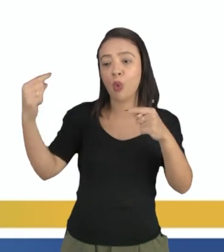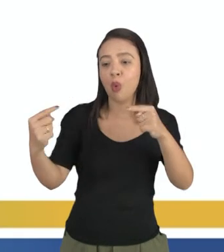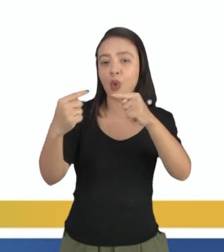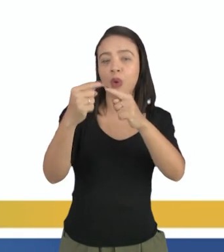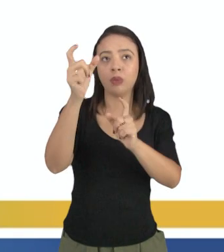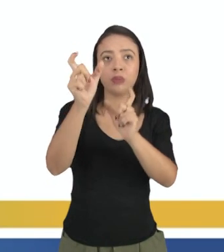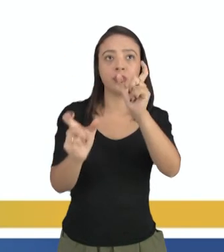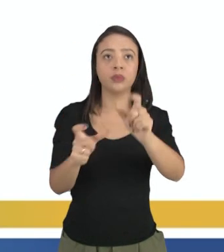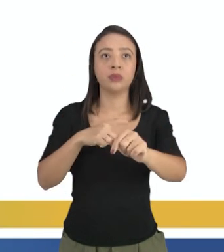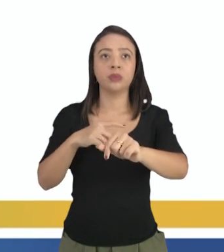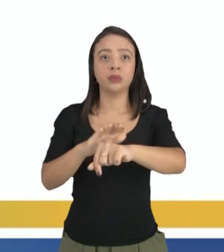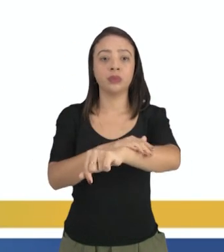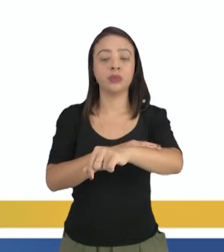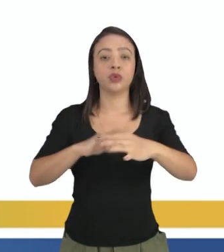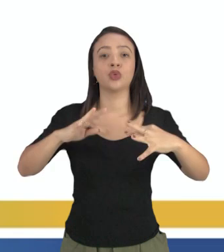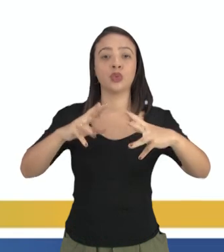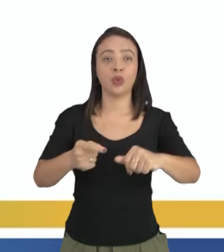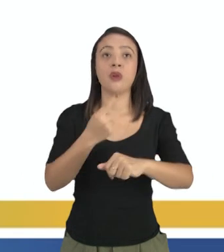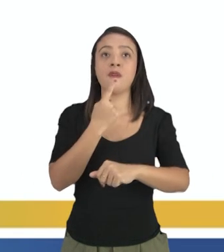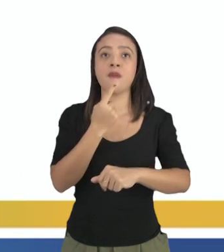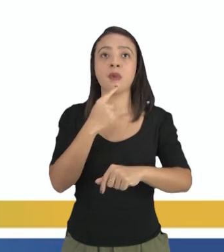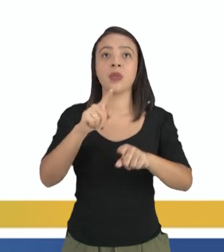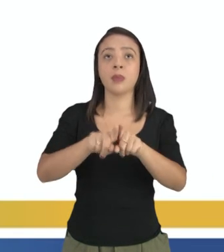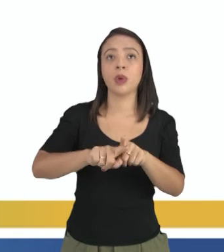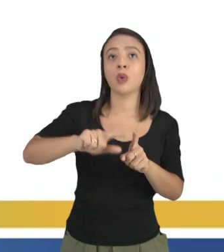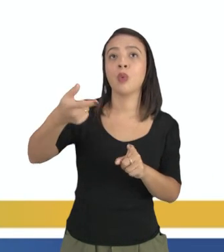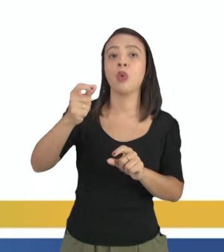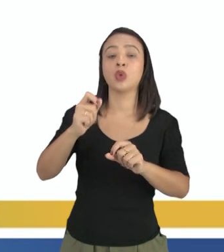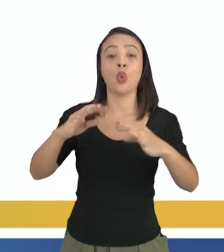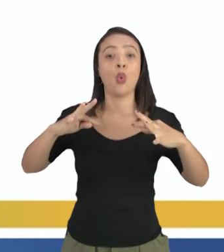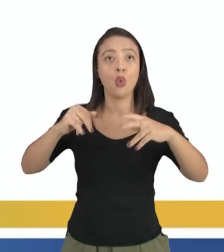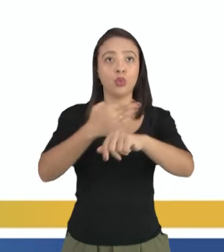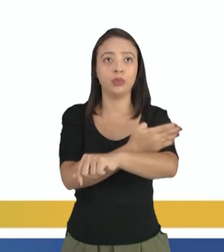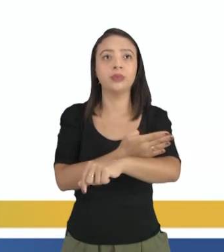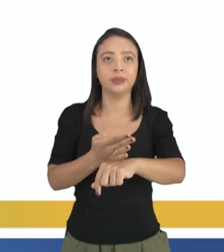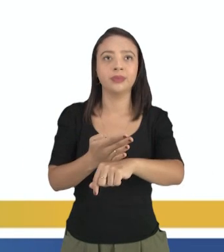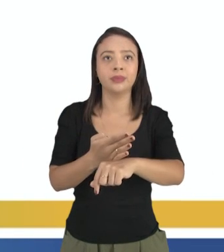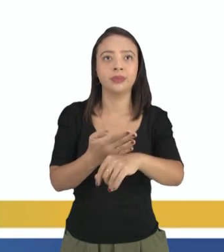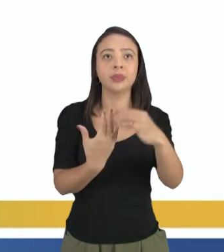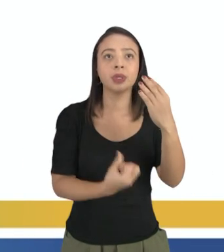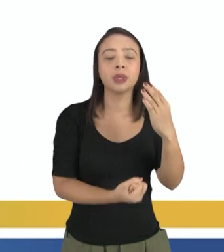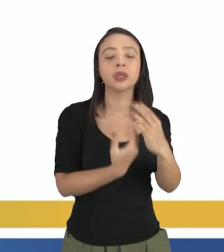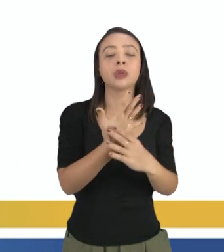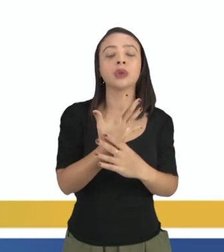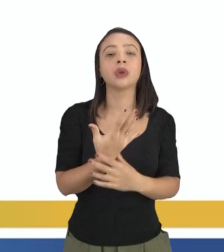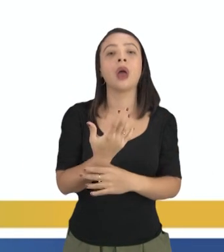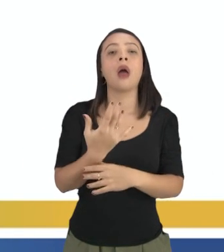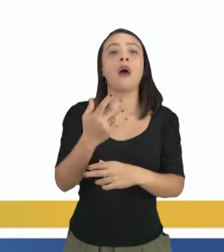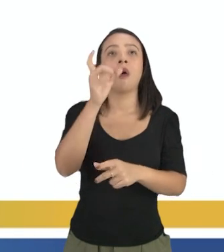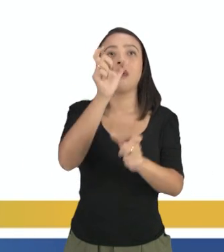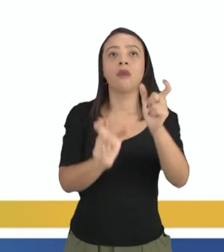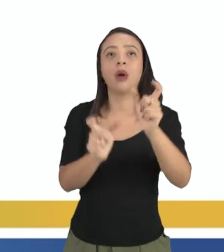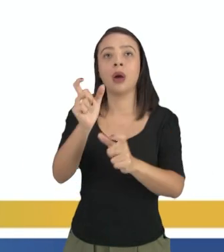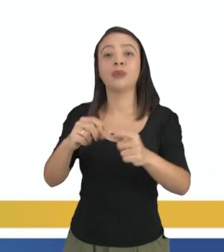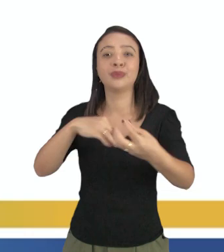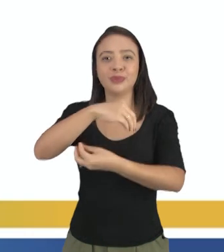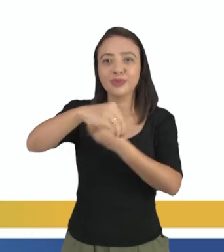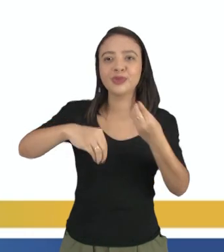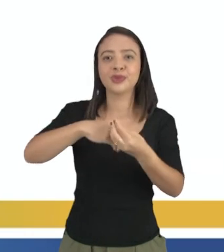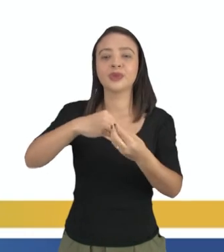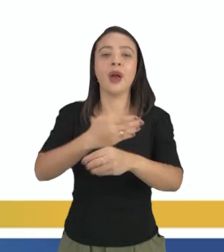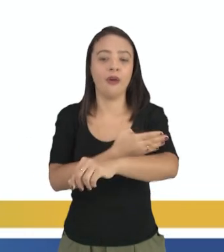indivíduos de pelagem totalmente vermelha com outro de pelagem totalmente branca produz indivíduos malhados com pelagem de machos vermelhas e